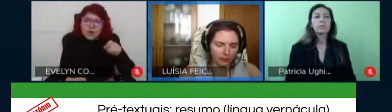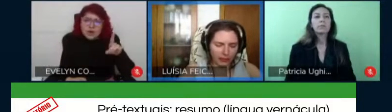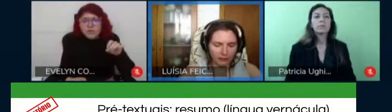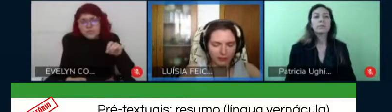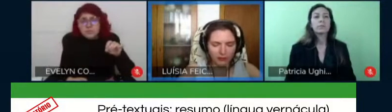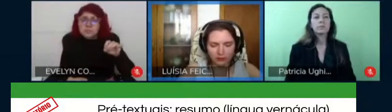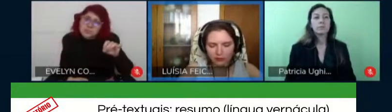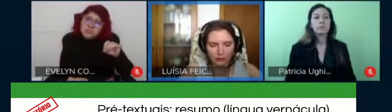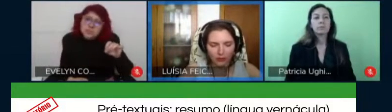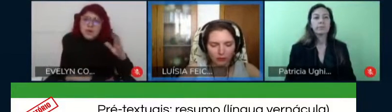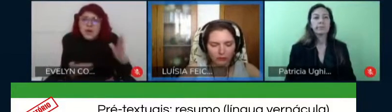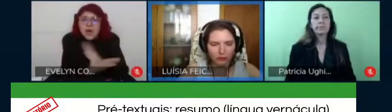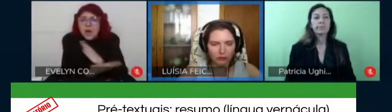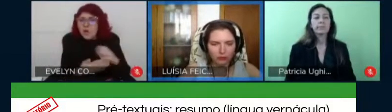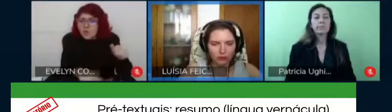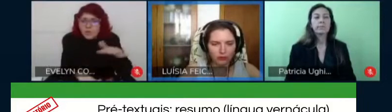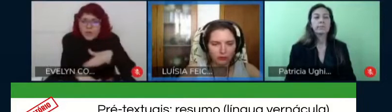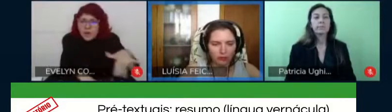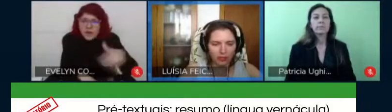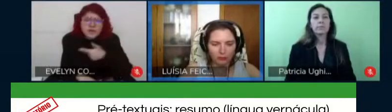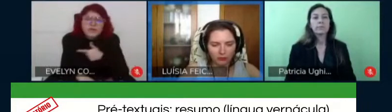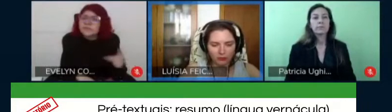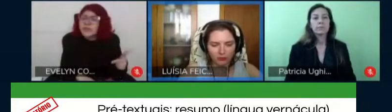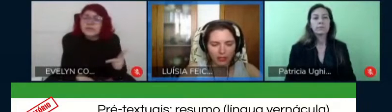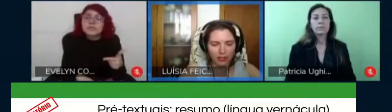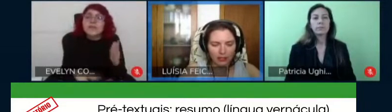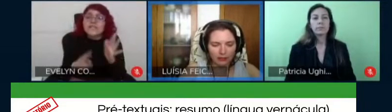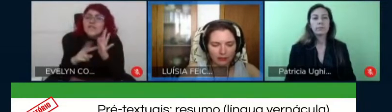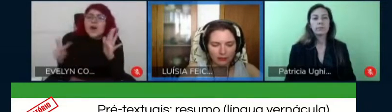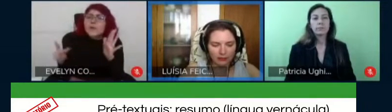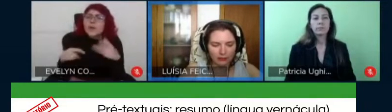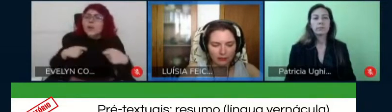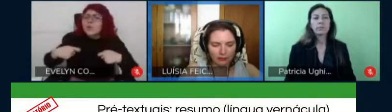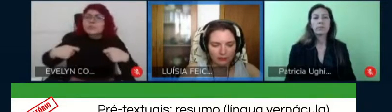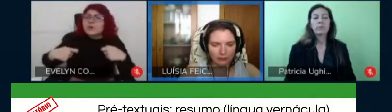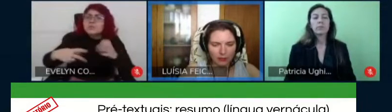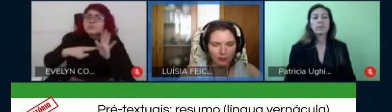Para eu explicar melhor o que são, é quando são termos que